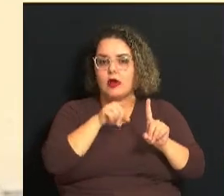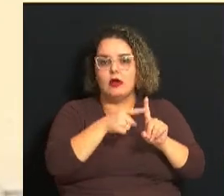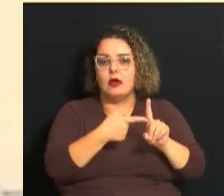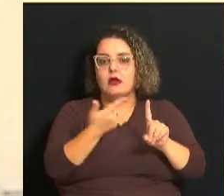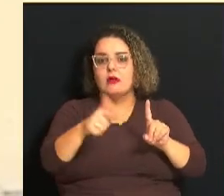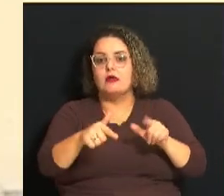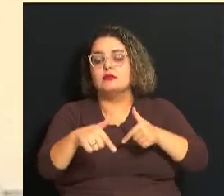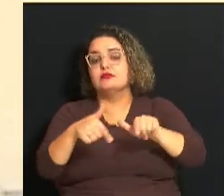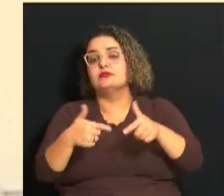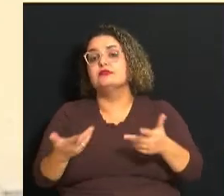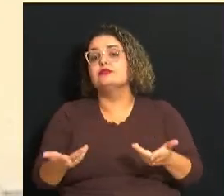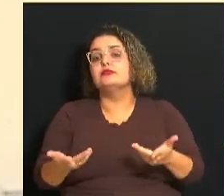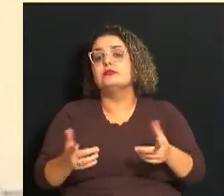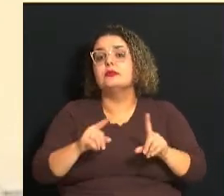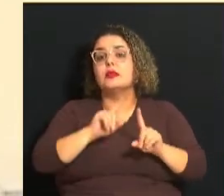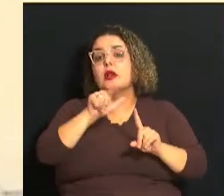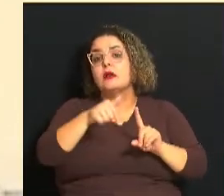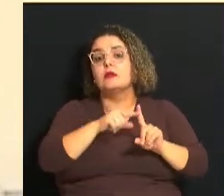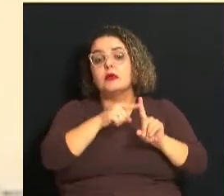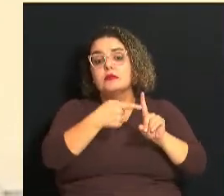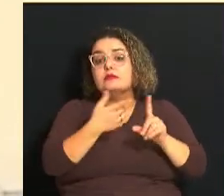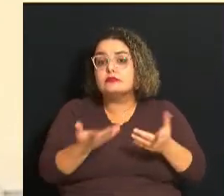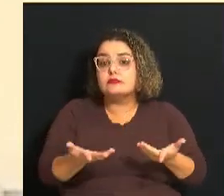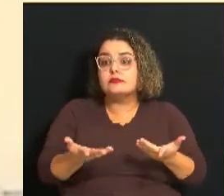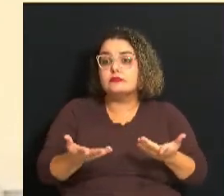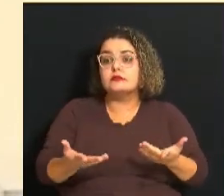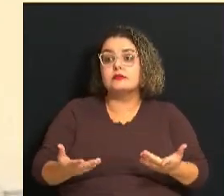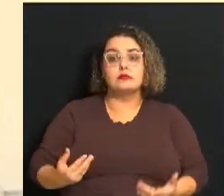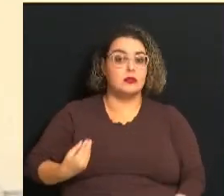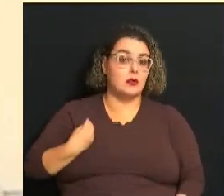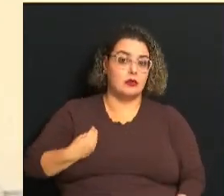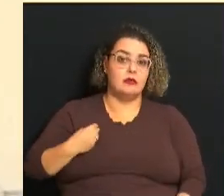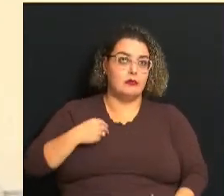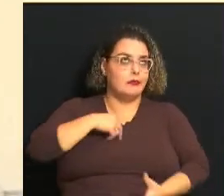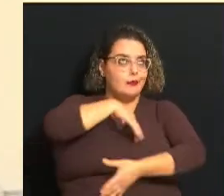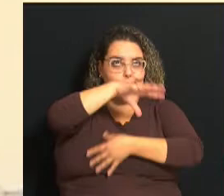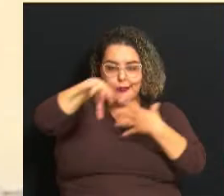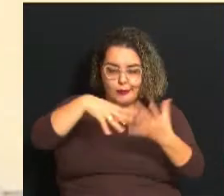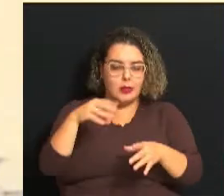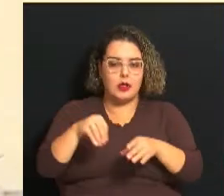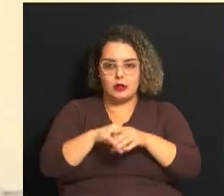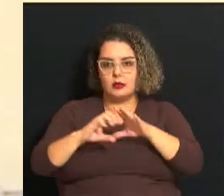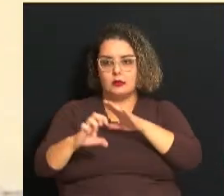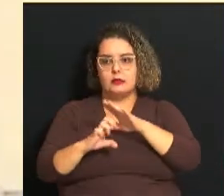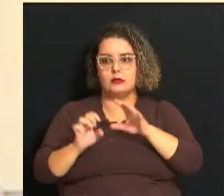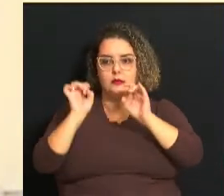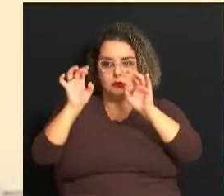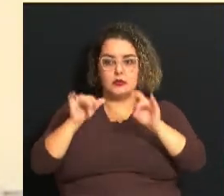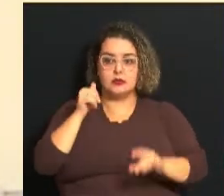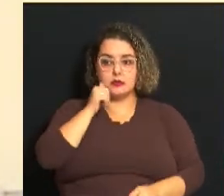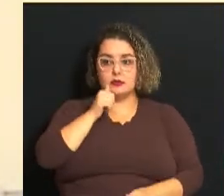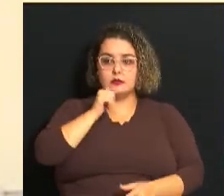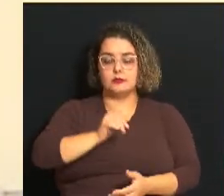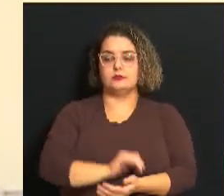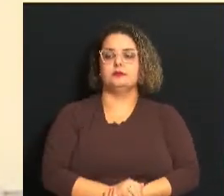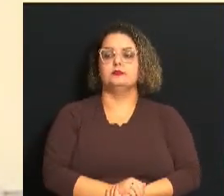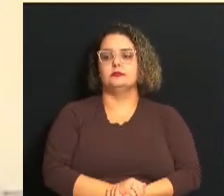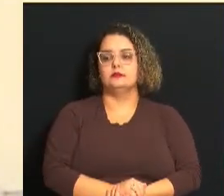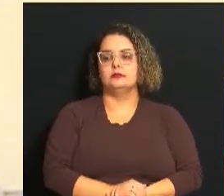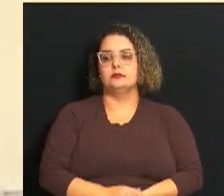continuar trabalhando depois que geram porque a vida dela vira um inferno dentro da empresa Tá certo eles são específicos das mulheres É